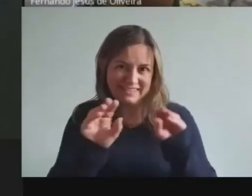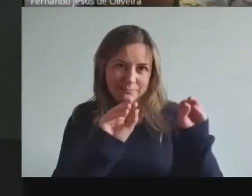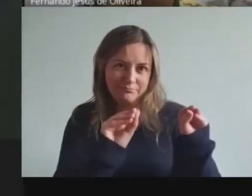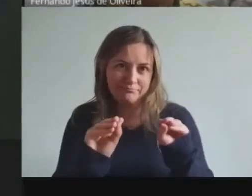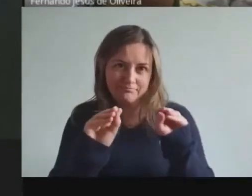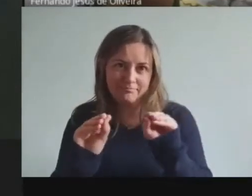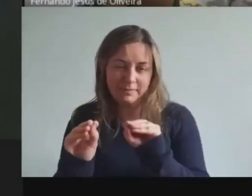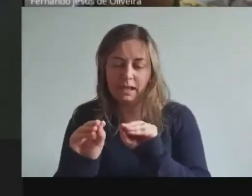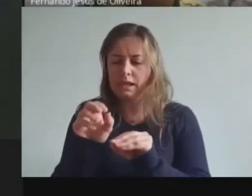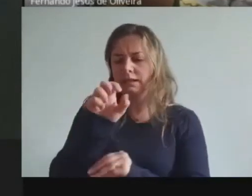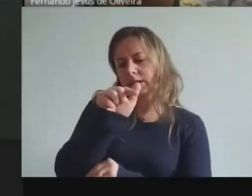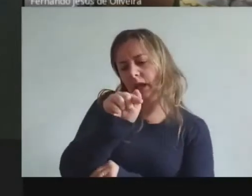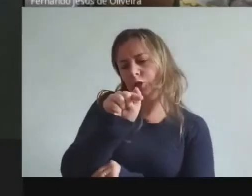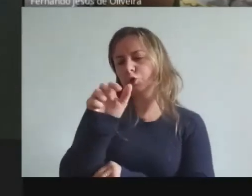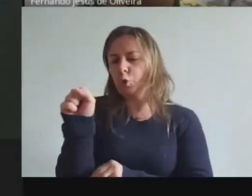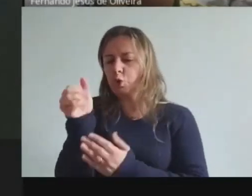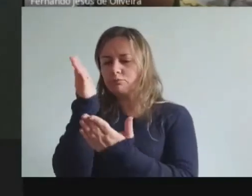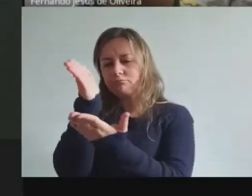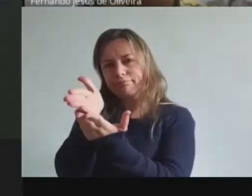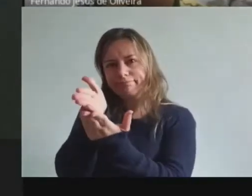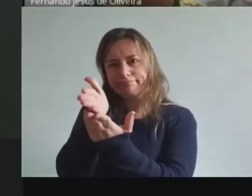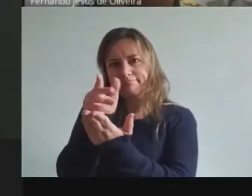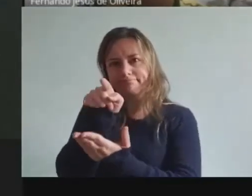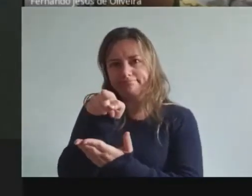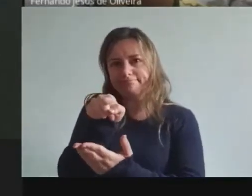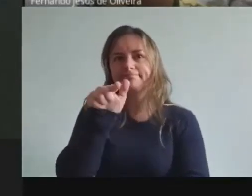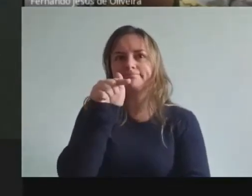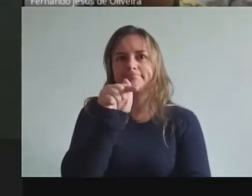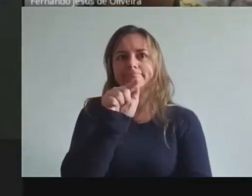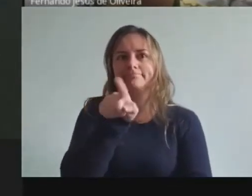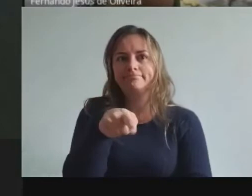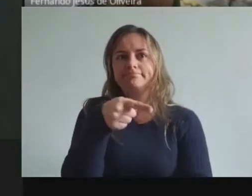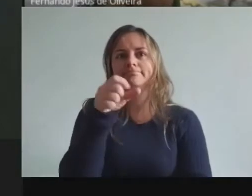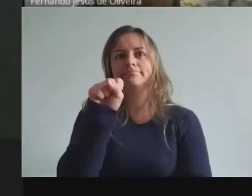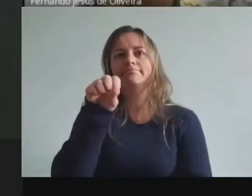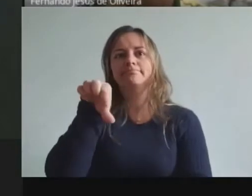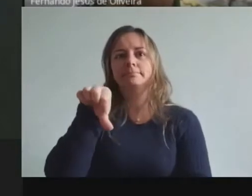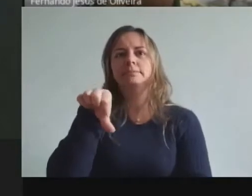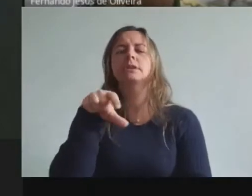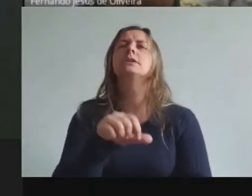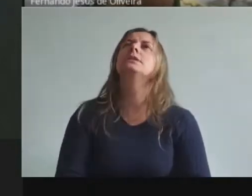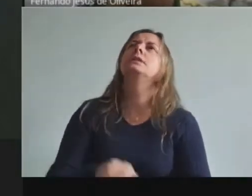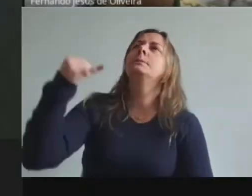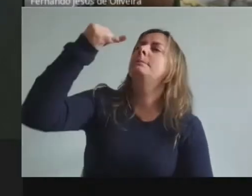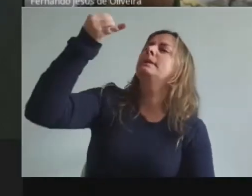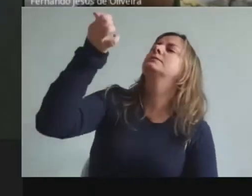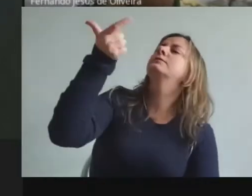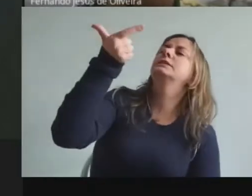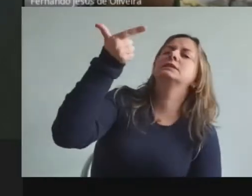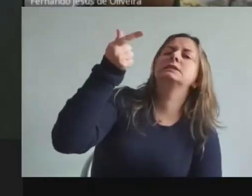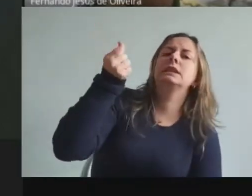Entre o 7 e o 8. Então, vai andar uma, 2 casas. Menos 26